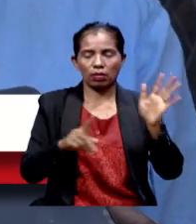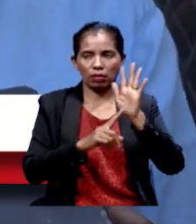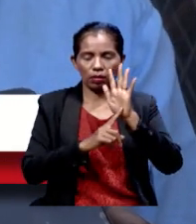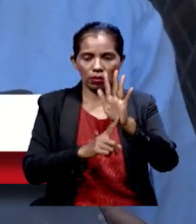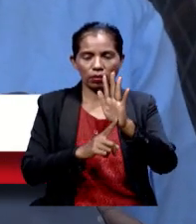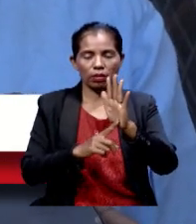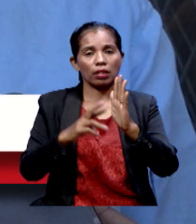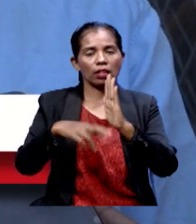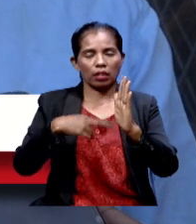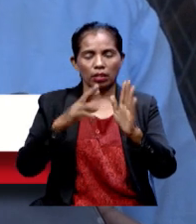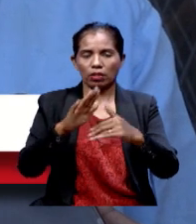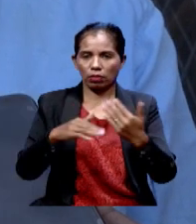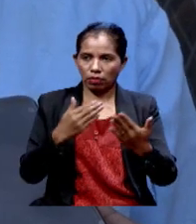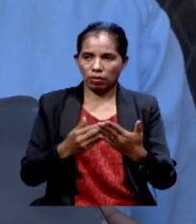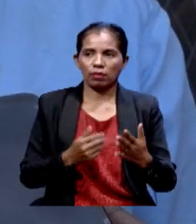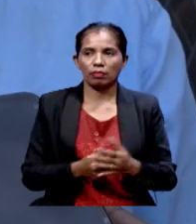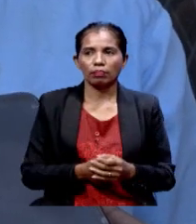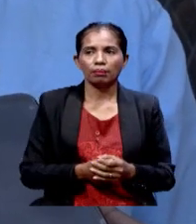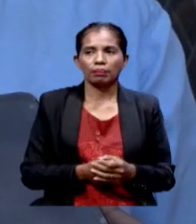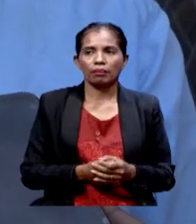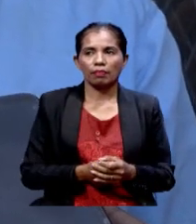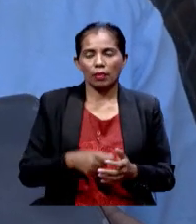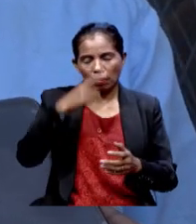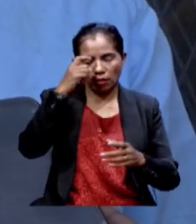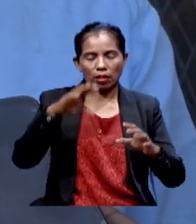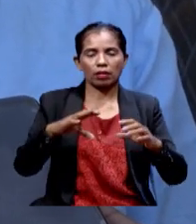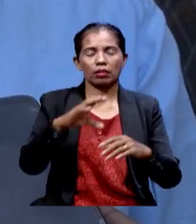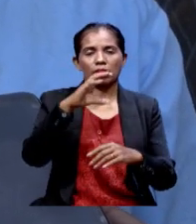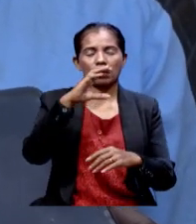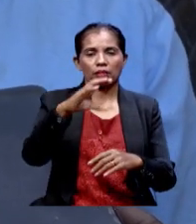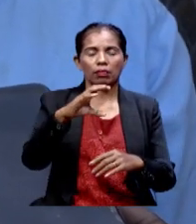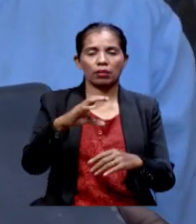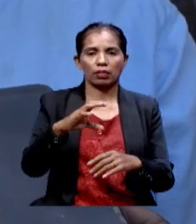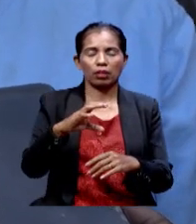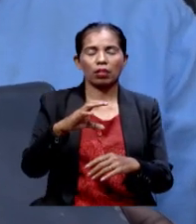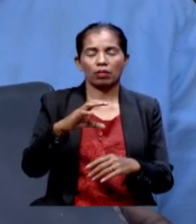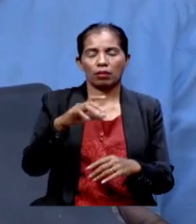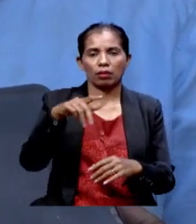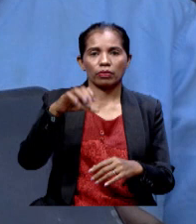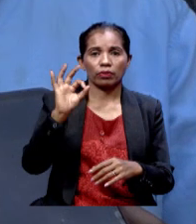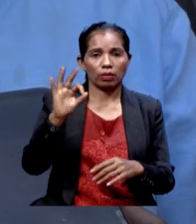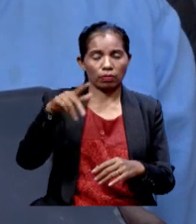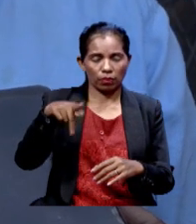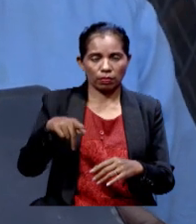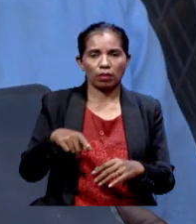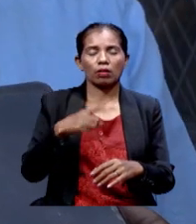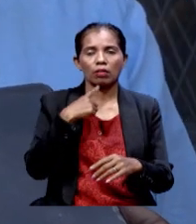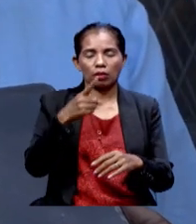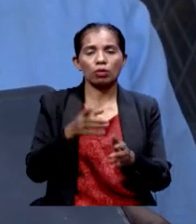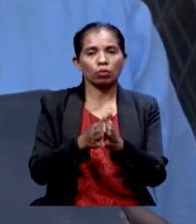roto. Tamanem, é comissão função pública per culpa, o mesmo tempo na ira ser os belos suba a